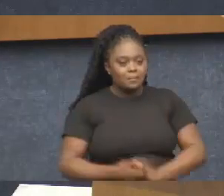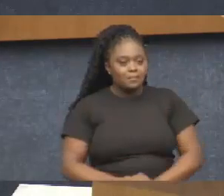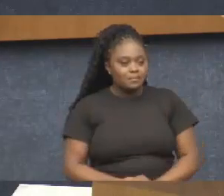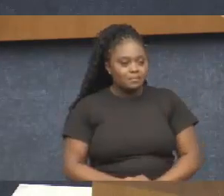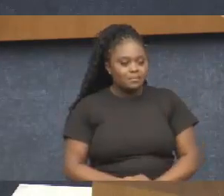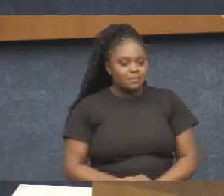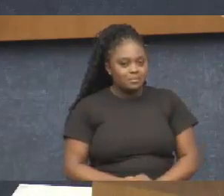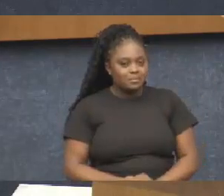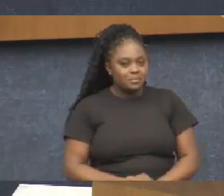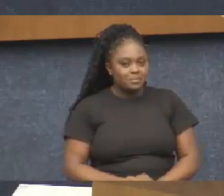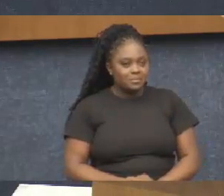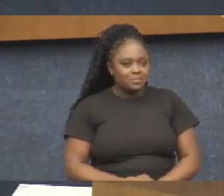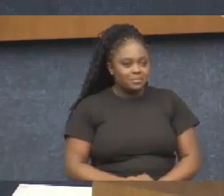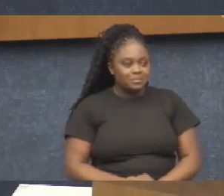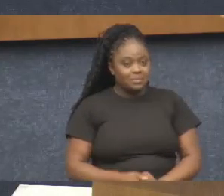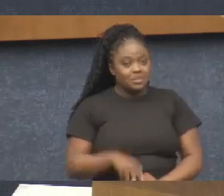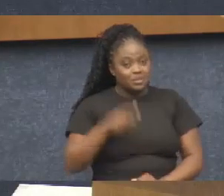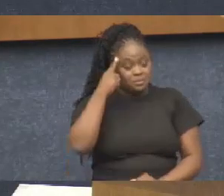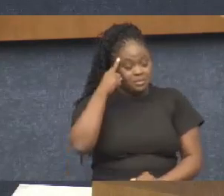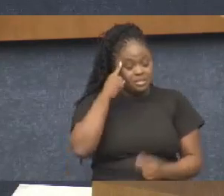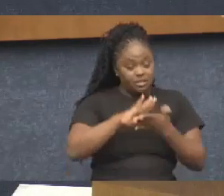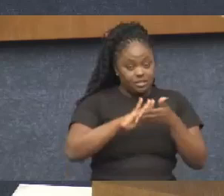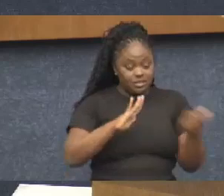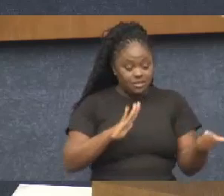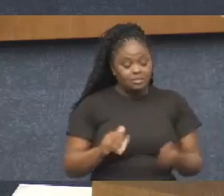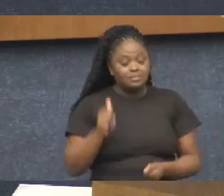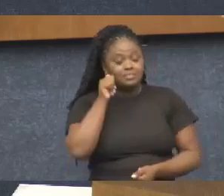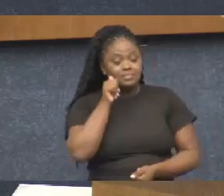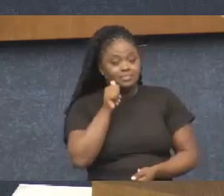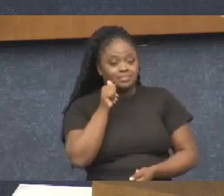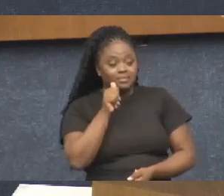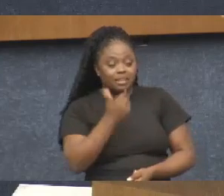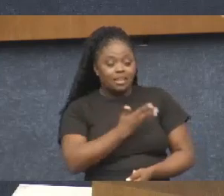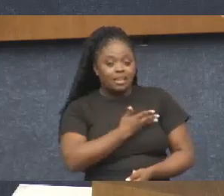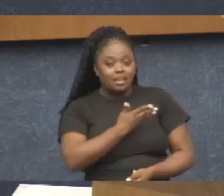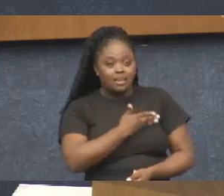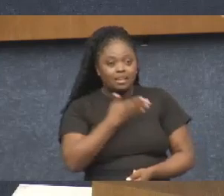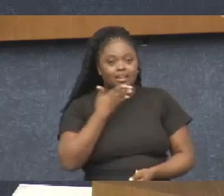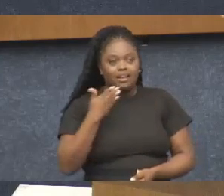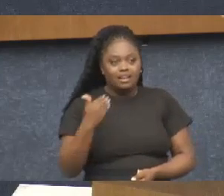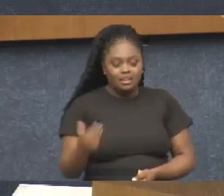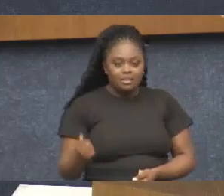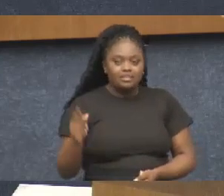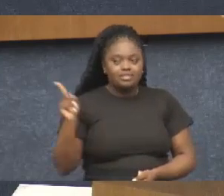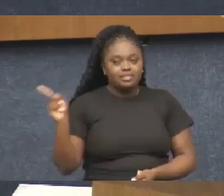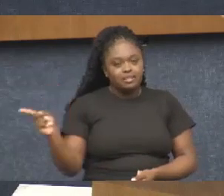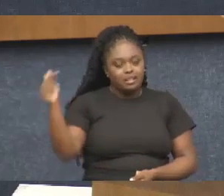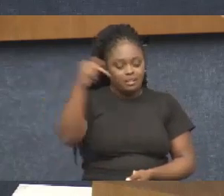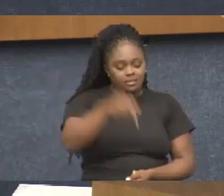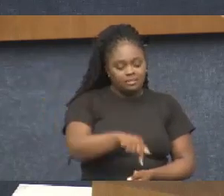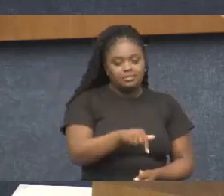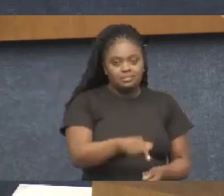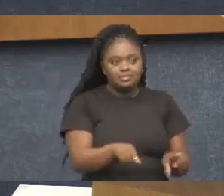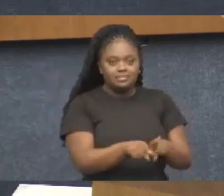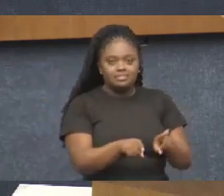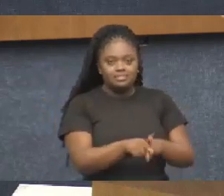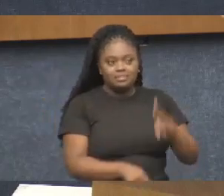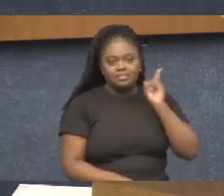Pensei muito em cortar essa parte aqui. É, minha melhor amiga veio de lá para cá comigo, e hoje, sendo também meio